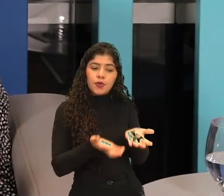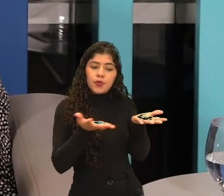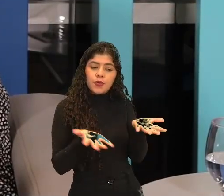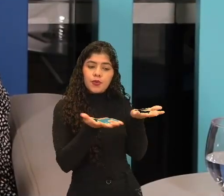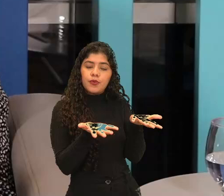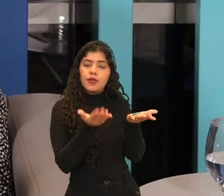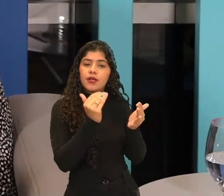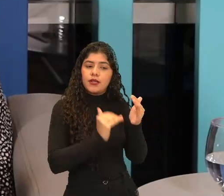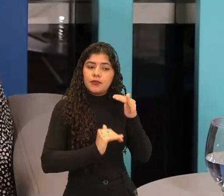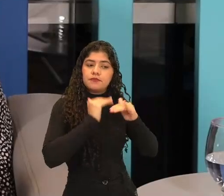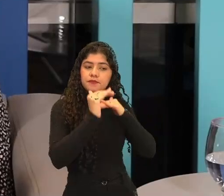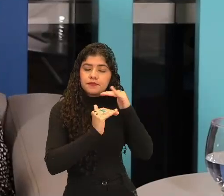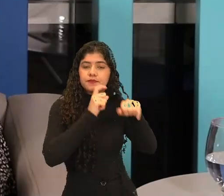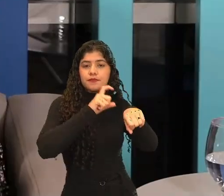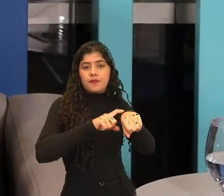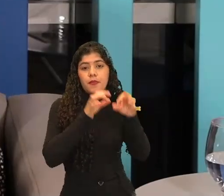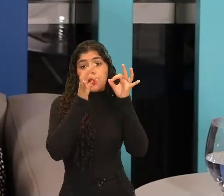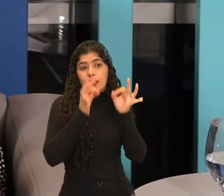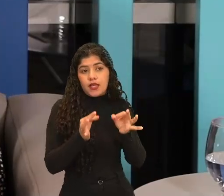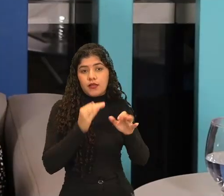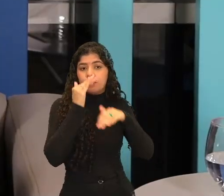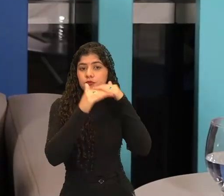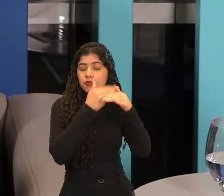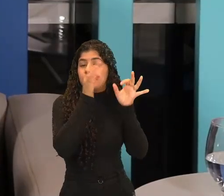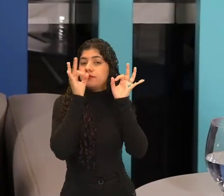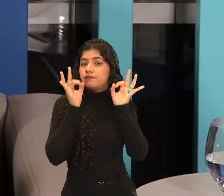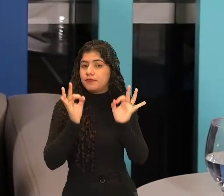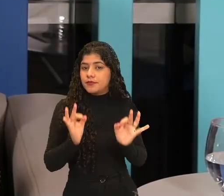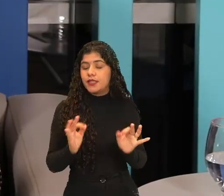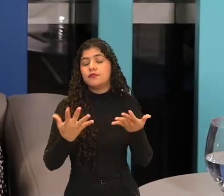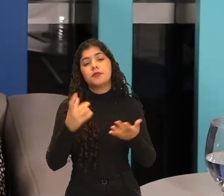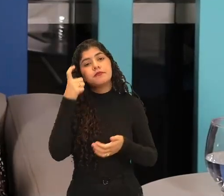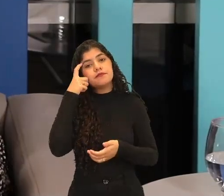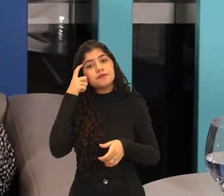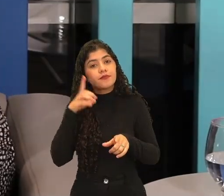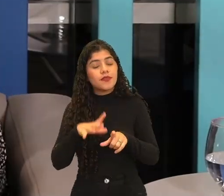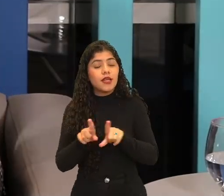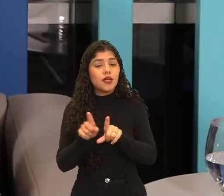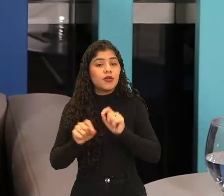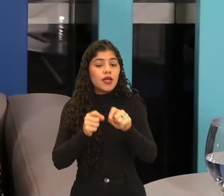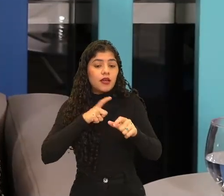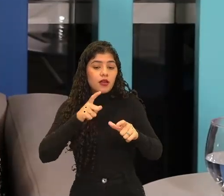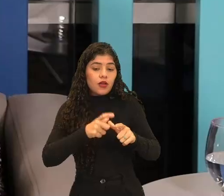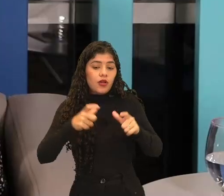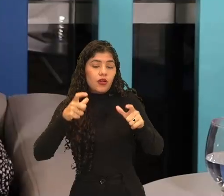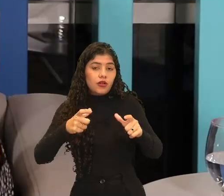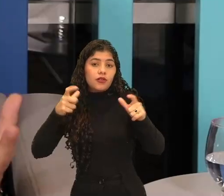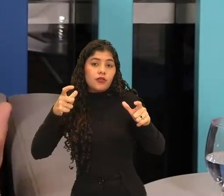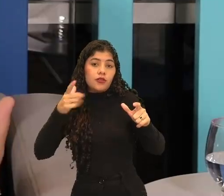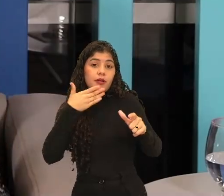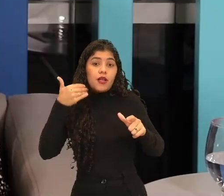né? No tempo certo, para ter o desenvolvimento certo. Então, eu penso que quanto mais vagas, mais espaços,